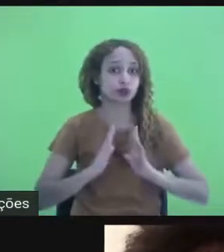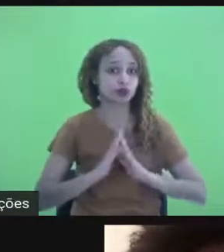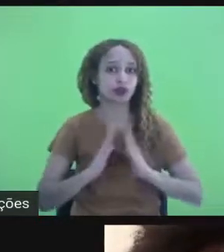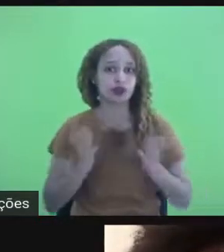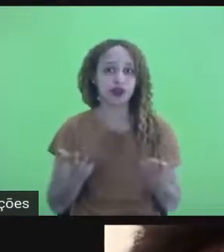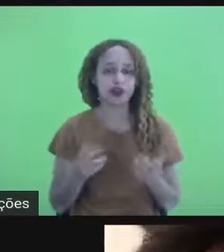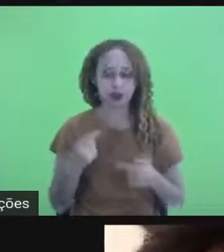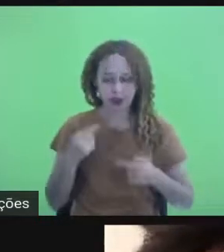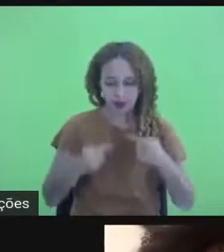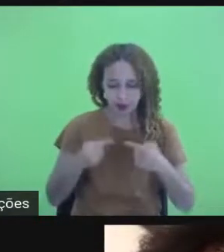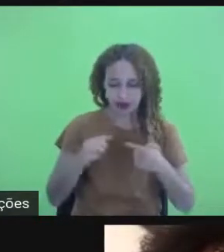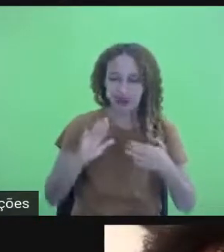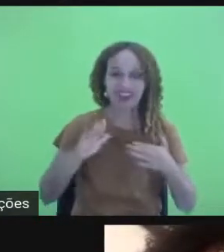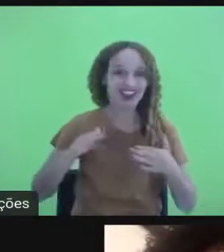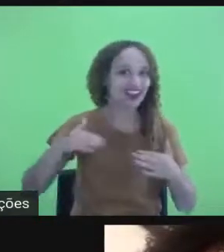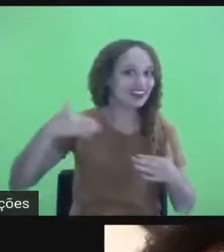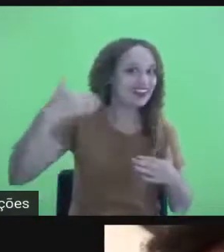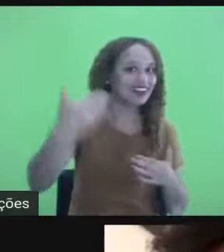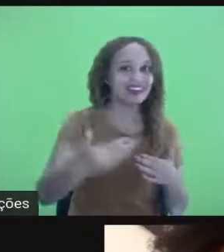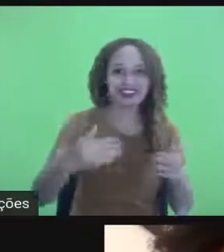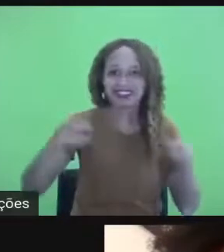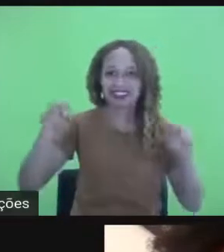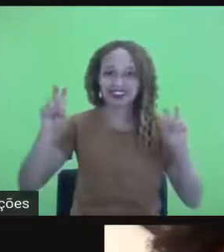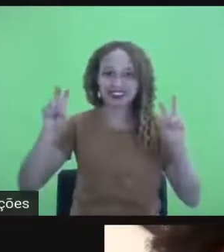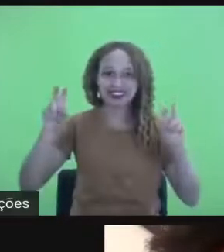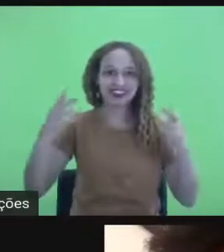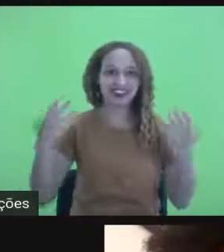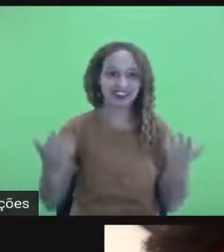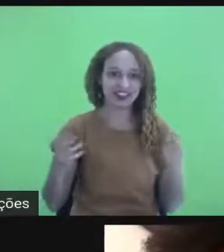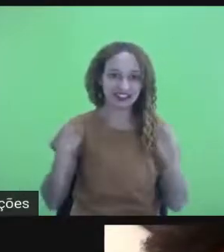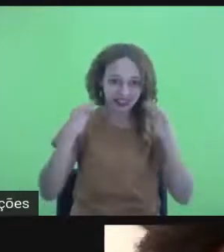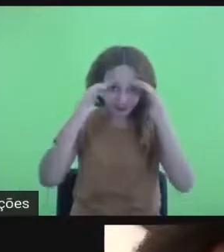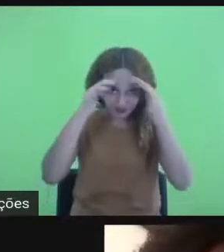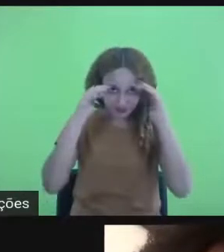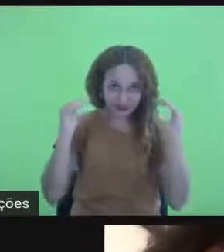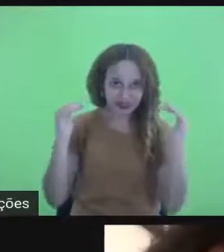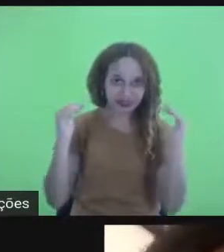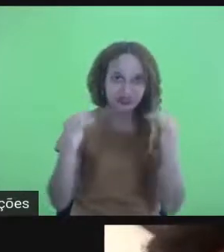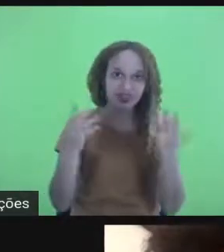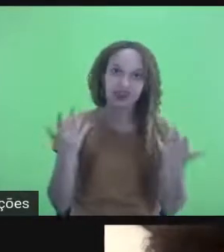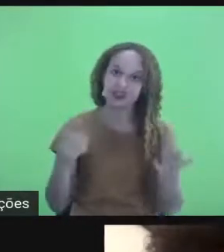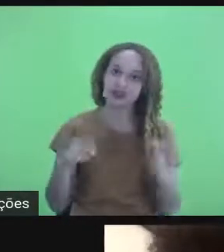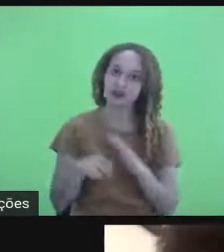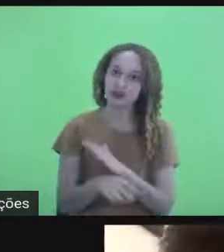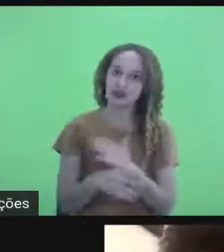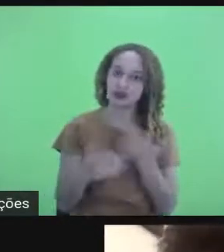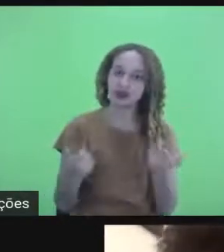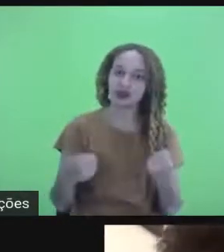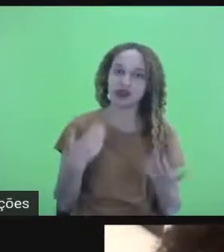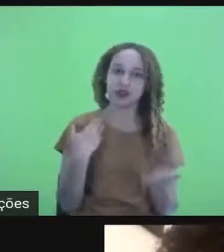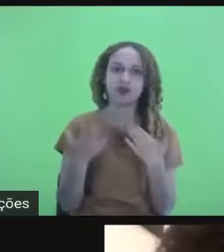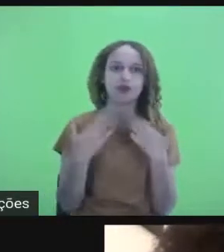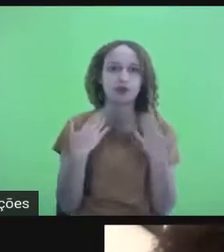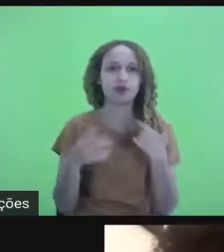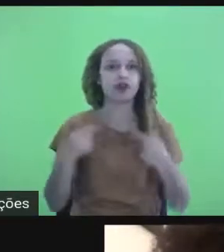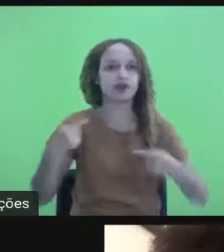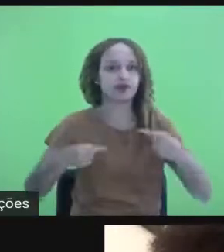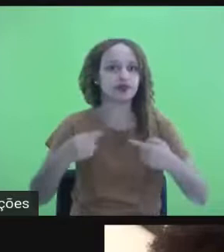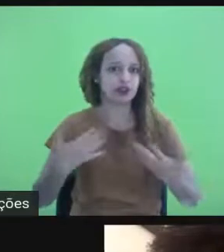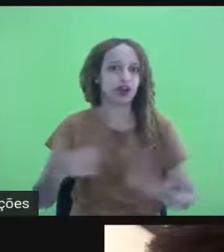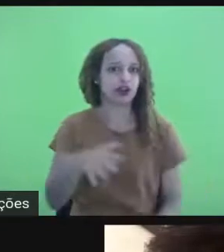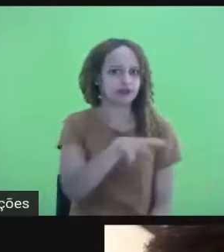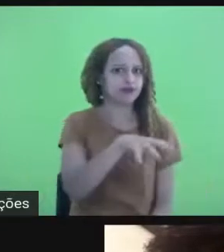questão política. Acho que é importante a gente ter um entendimento mais profundo, até para conseguir fazer um debate político nessas